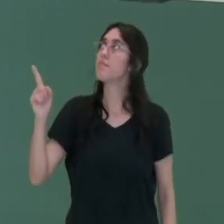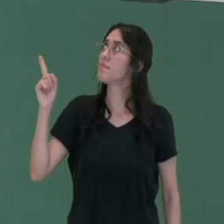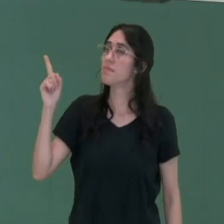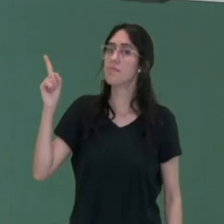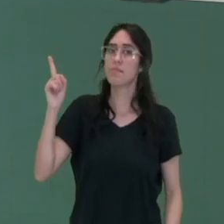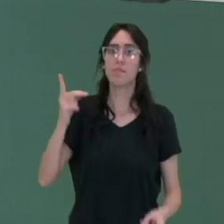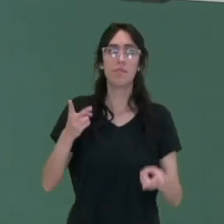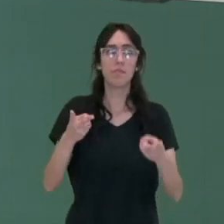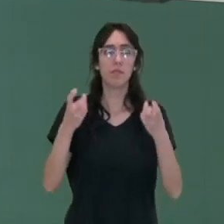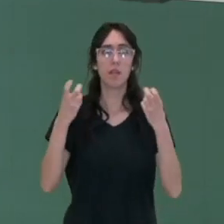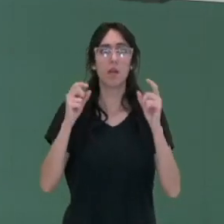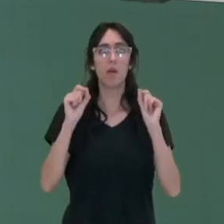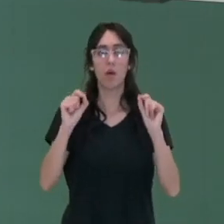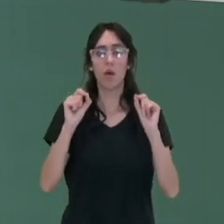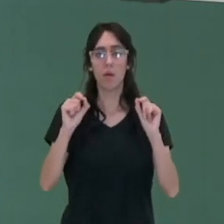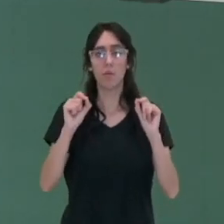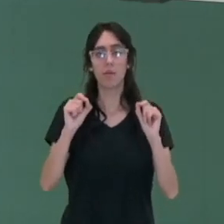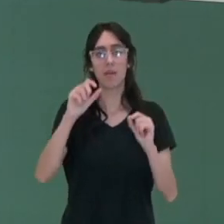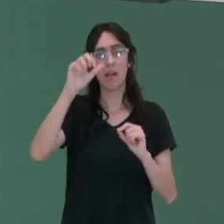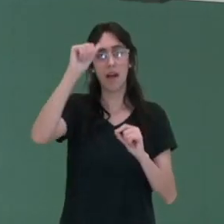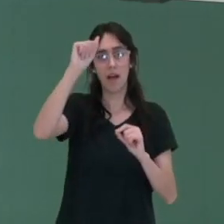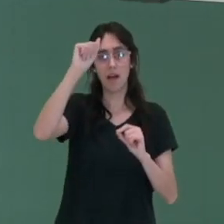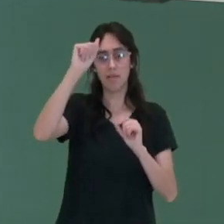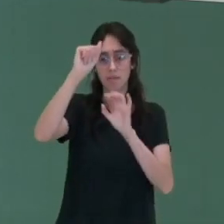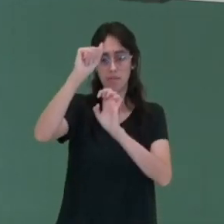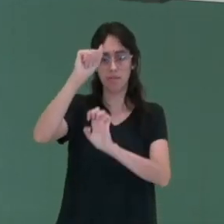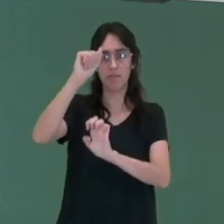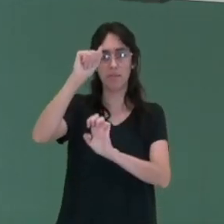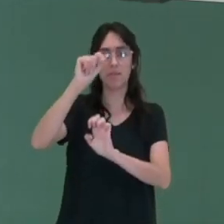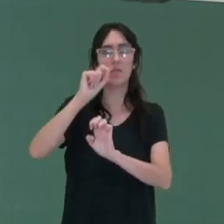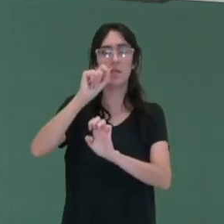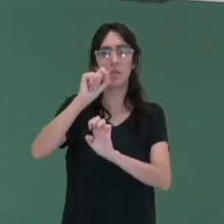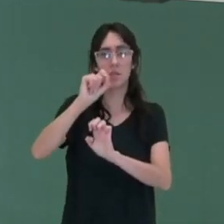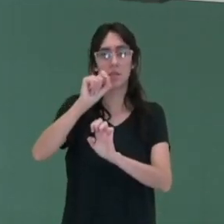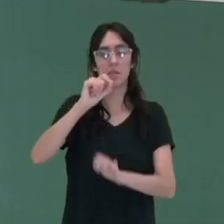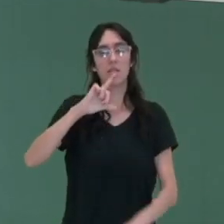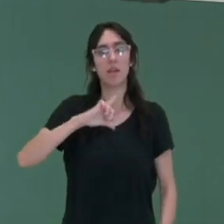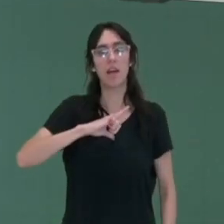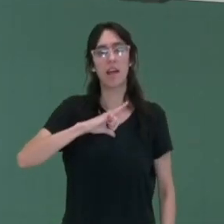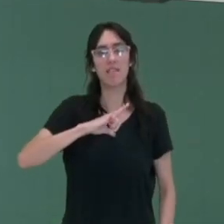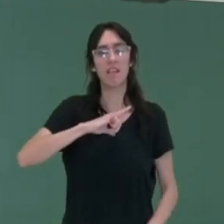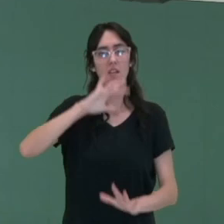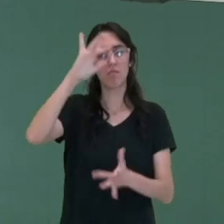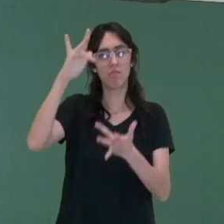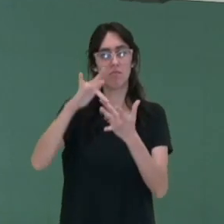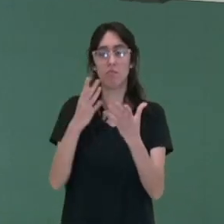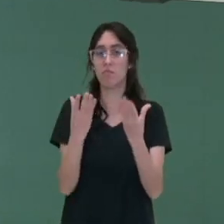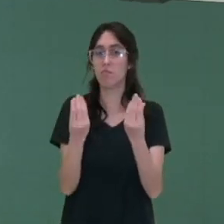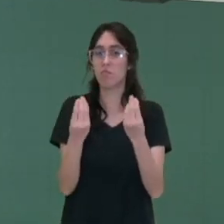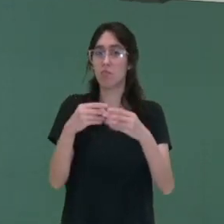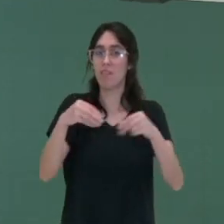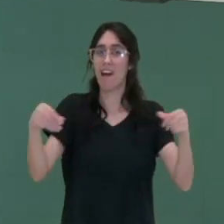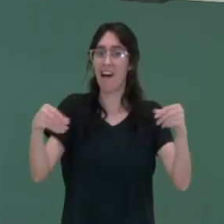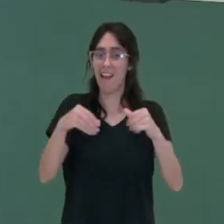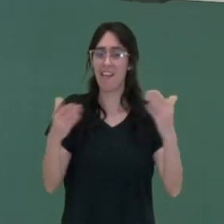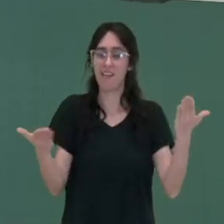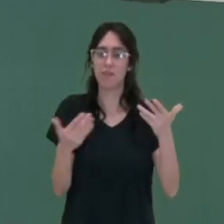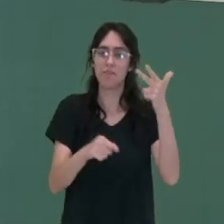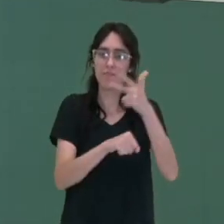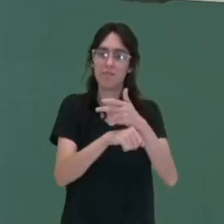que o horizonte A e o horizonte E que se forma aqui justamente formado a partir de uma grande quantidade de areia.